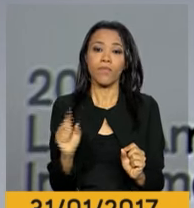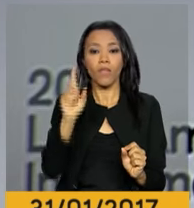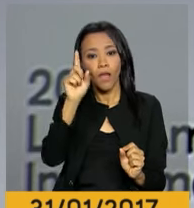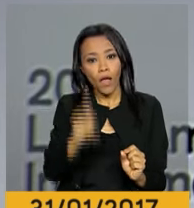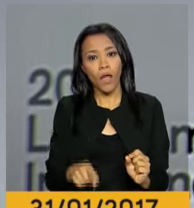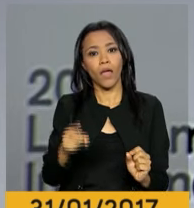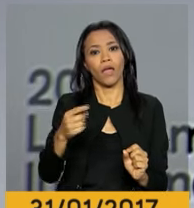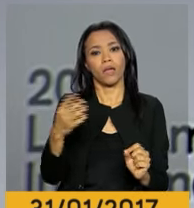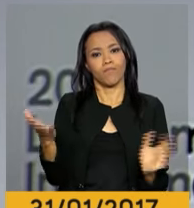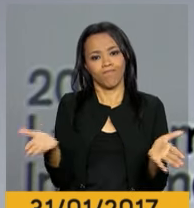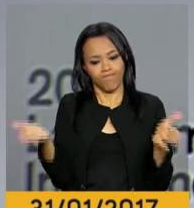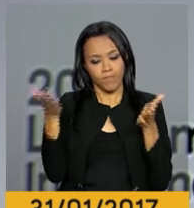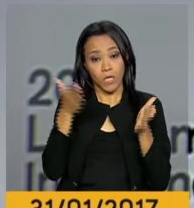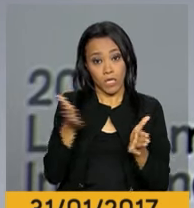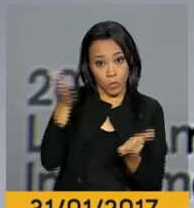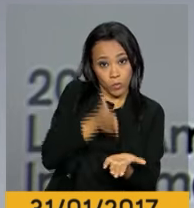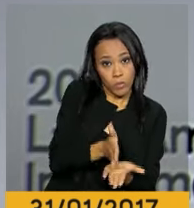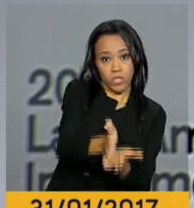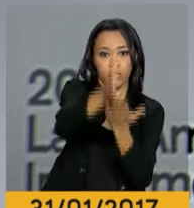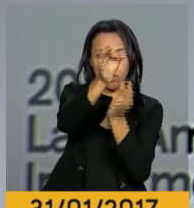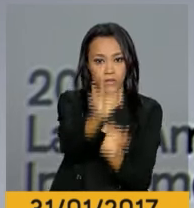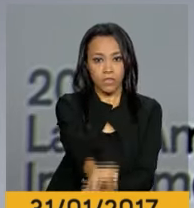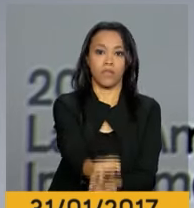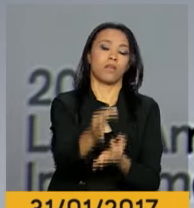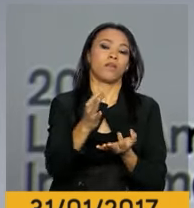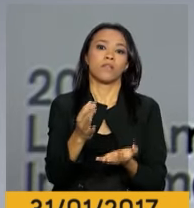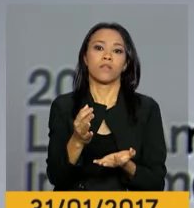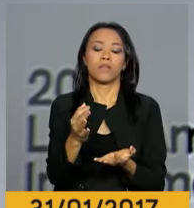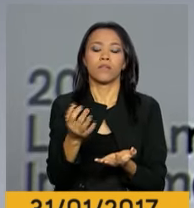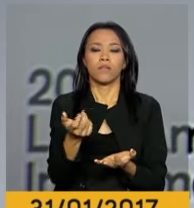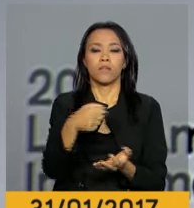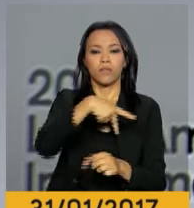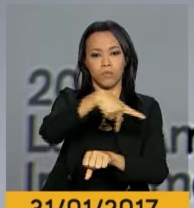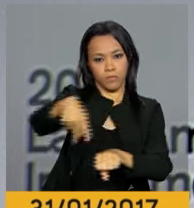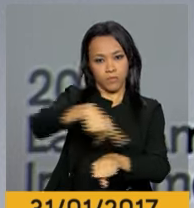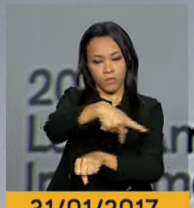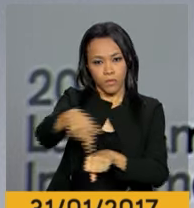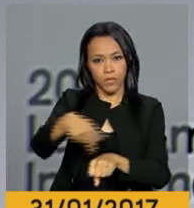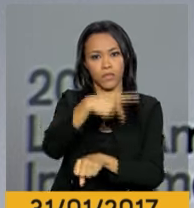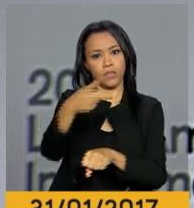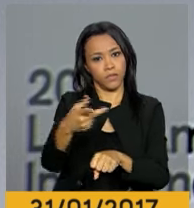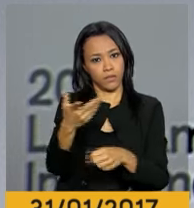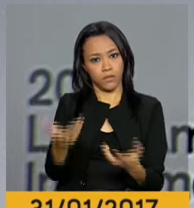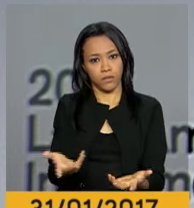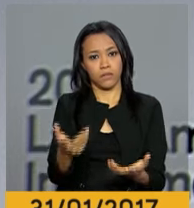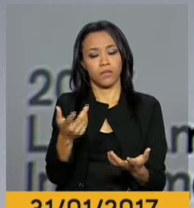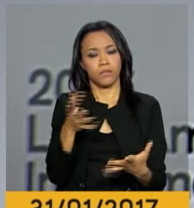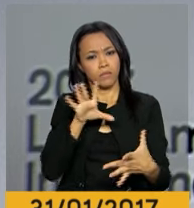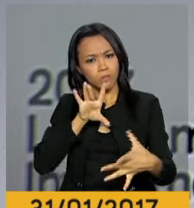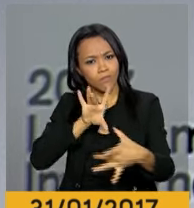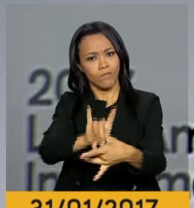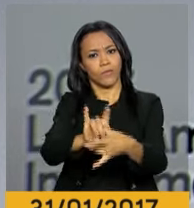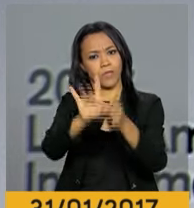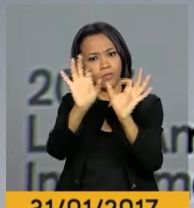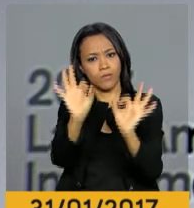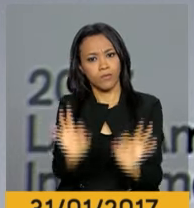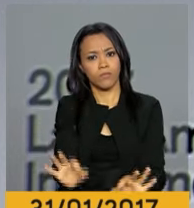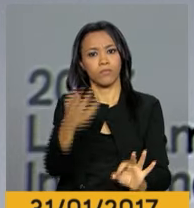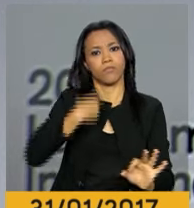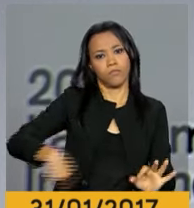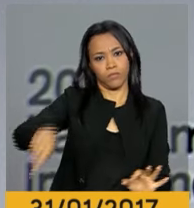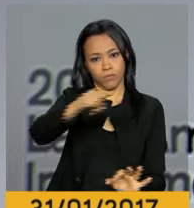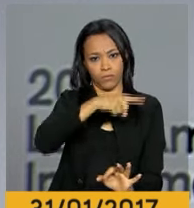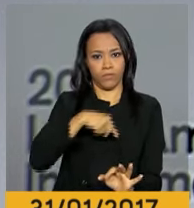Brasil no rumo certo rumo compatível com a nação moderna que nós